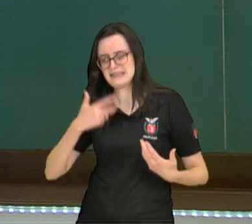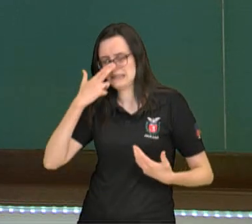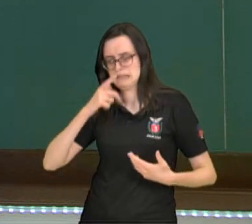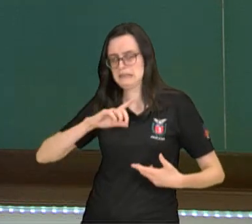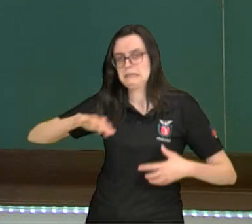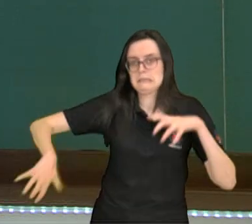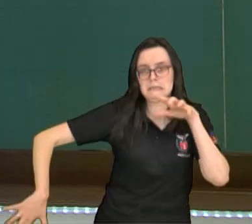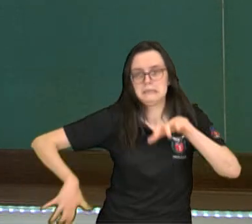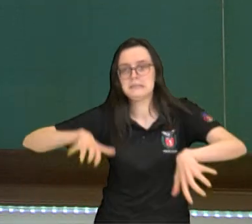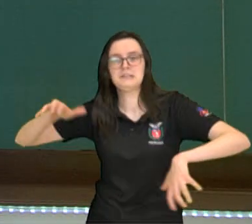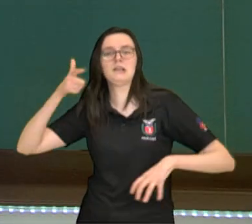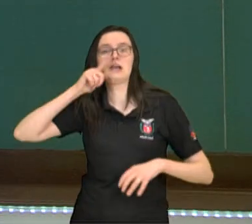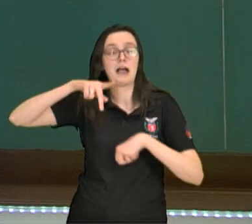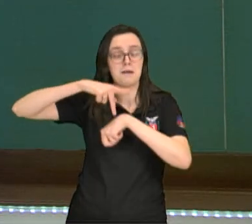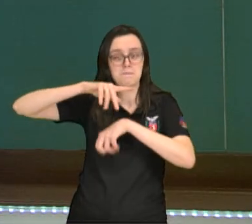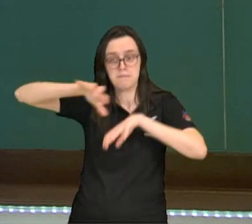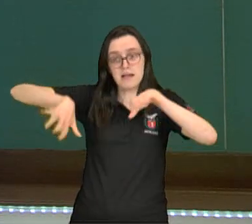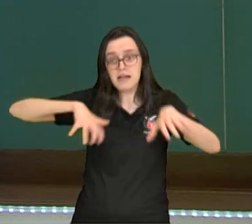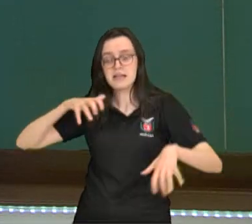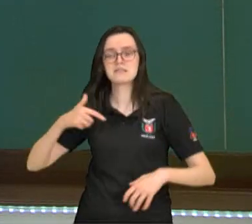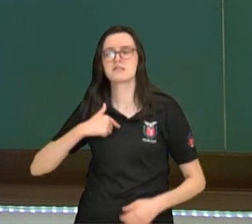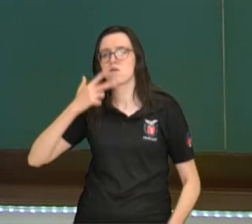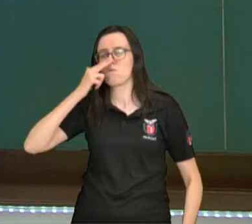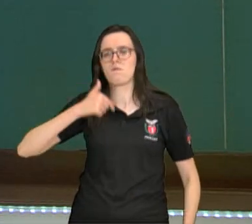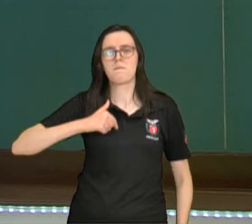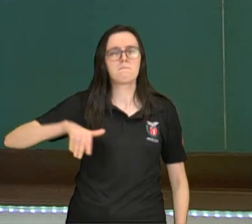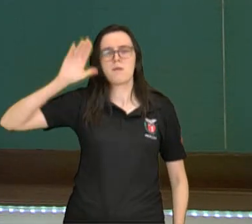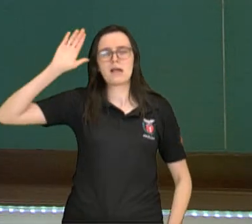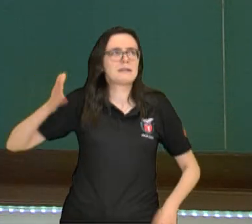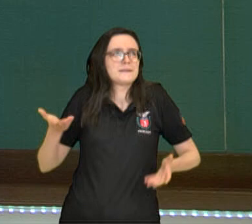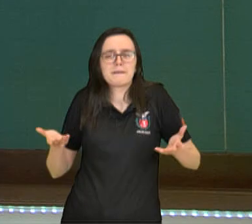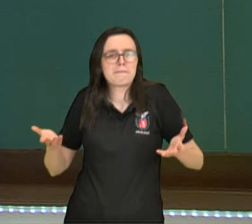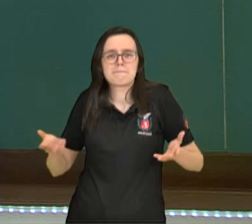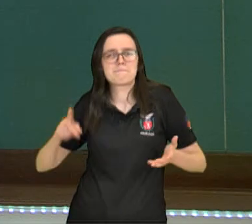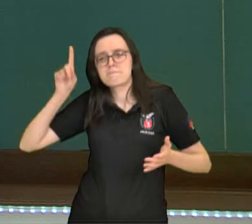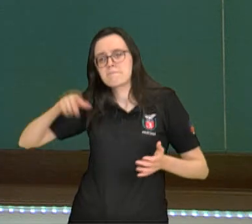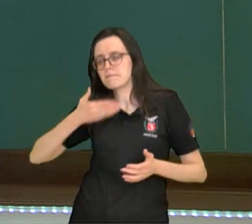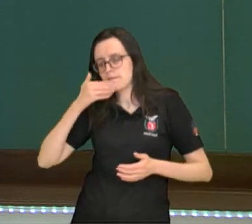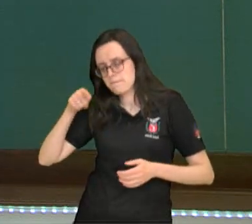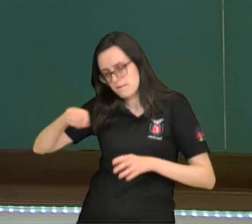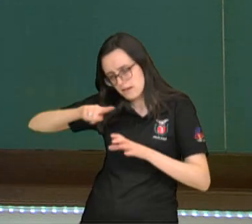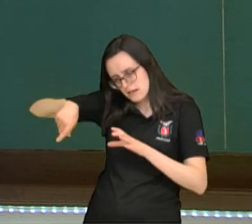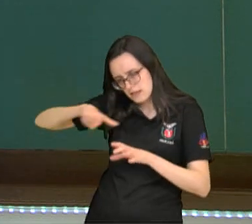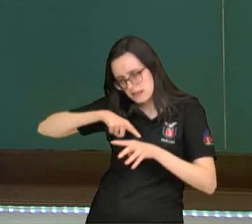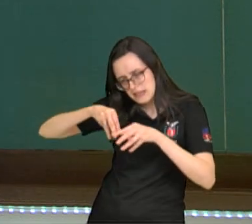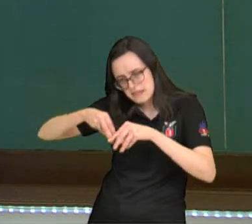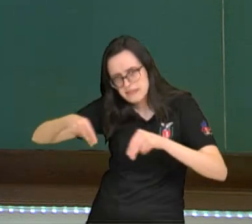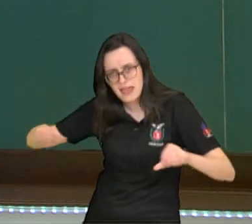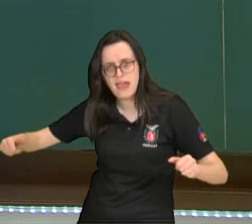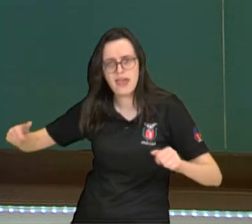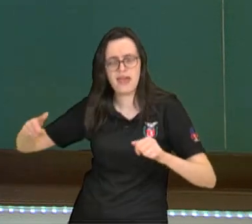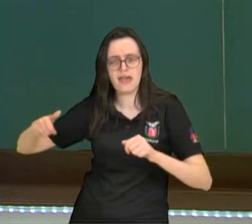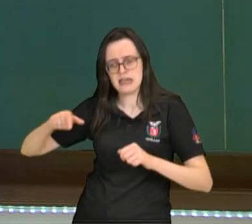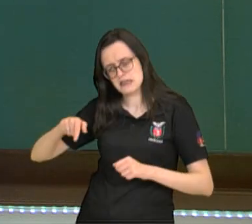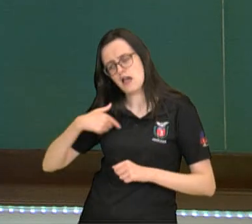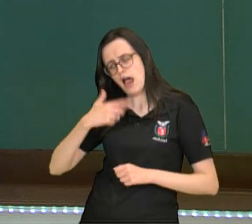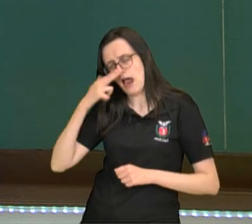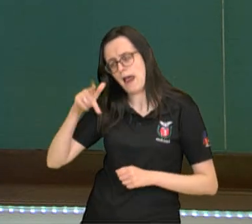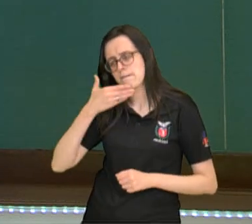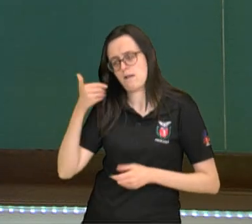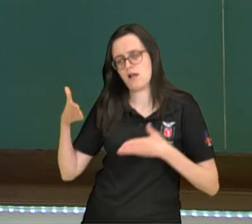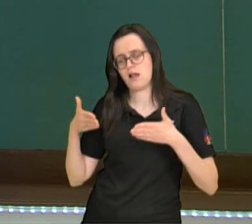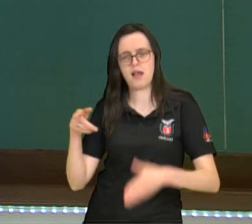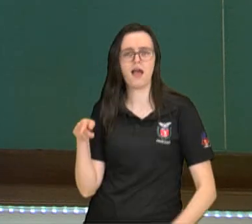muito ágil nesse ambiente, eu acho que eu sou mais ágil aqui por esse formigueiro, monte de terra, eu vou escolher o caminho que for